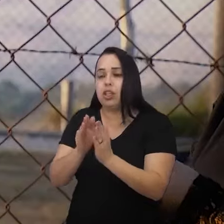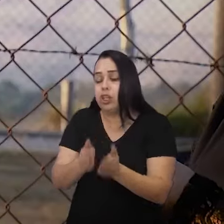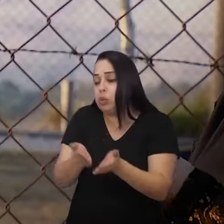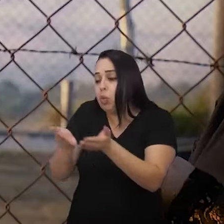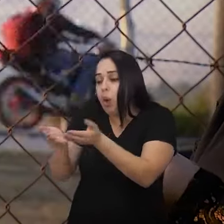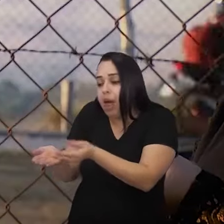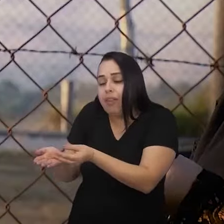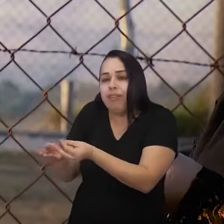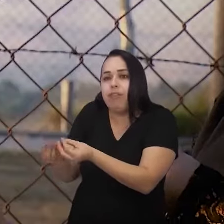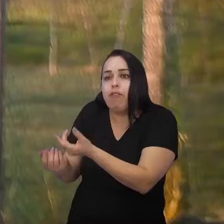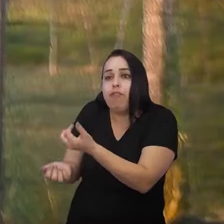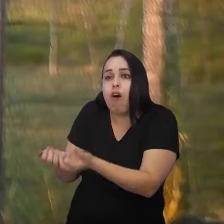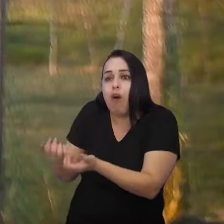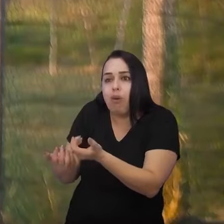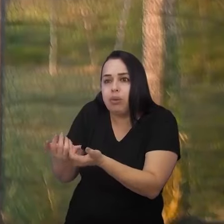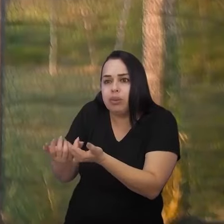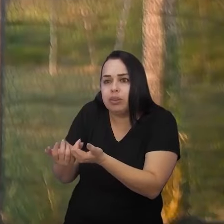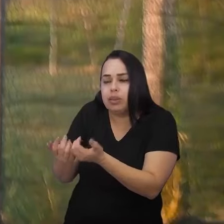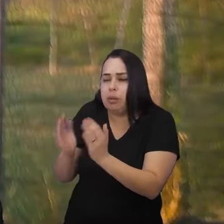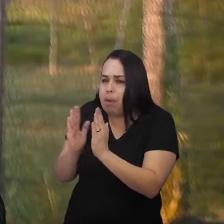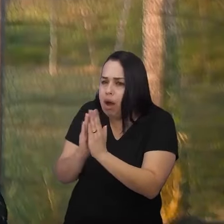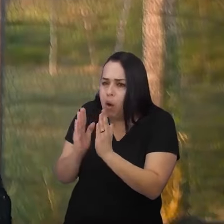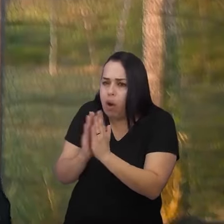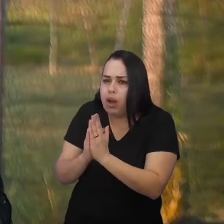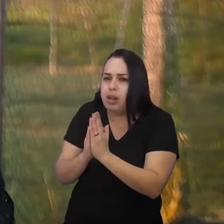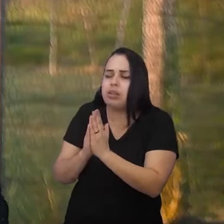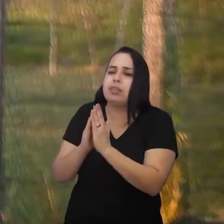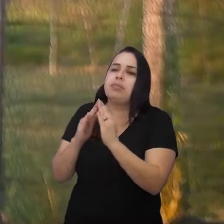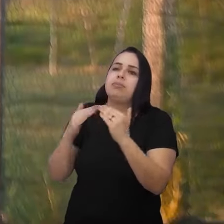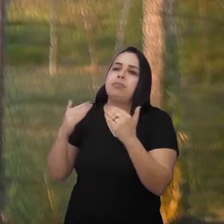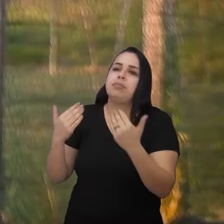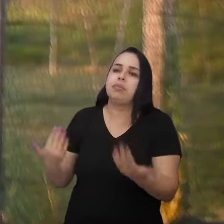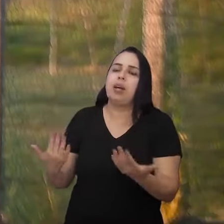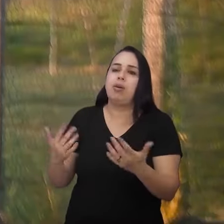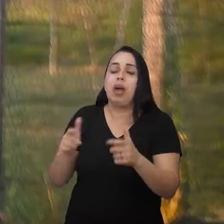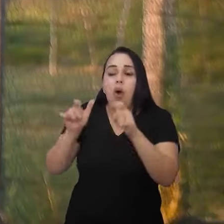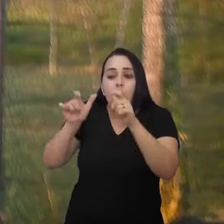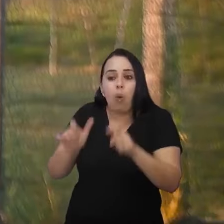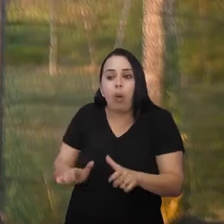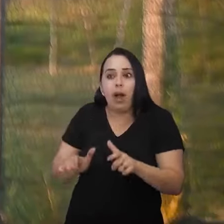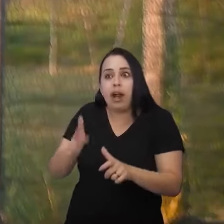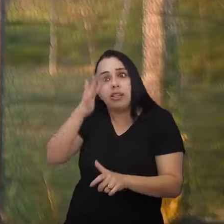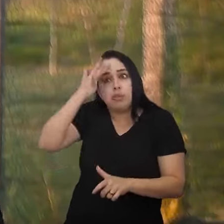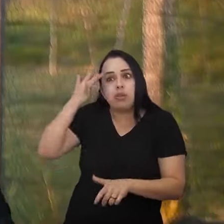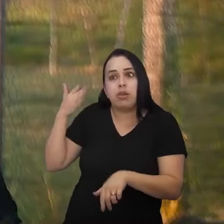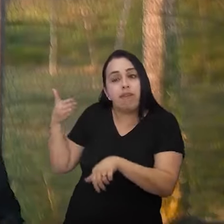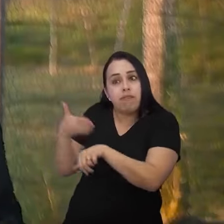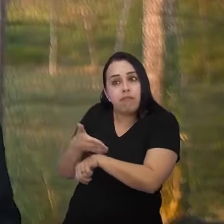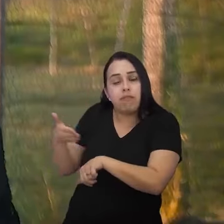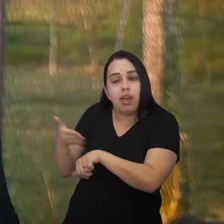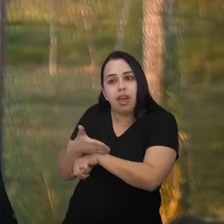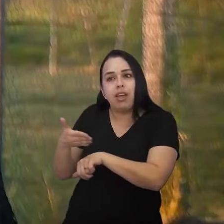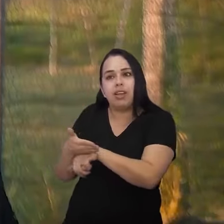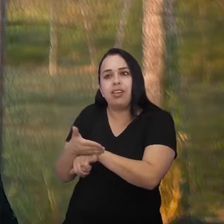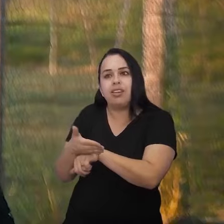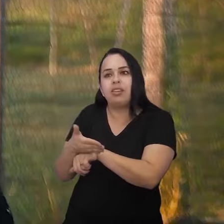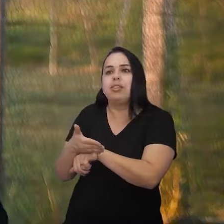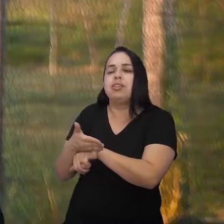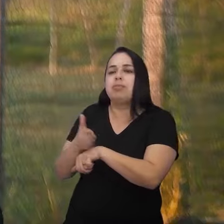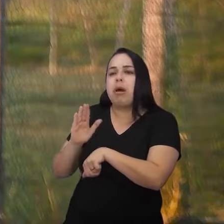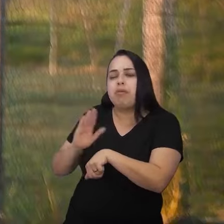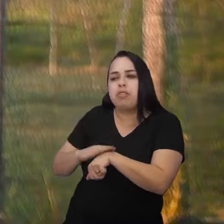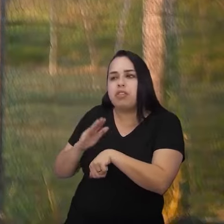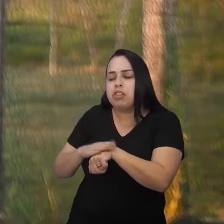pouco do fogo para aquelas orações. Então ficou um lugar onde as pessoas vinham também, com o